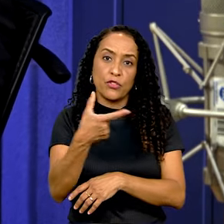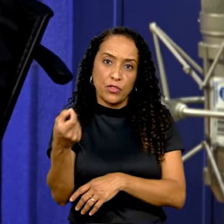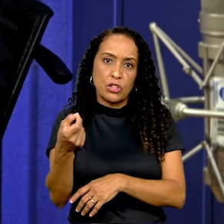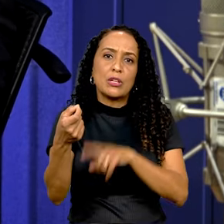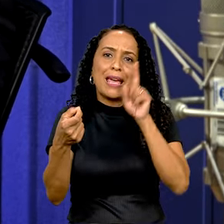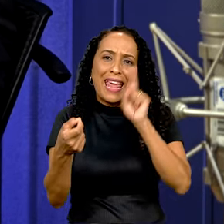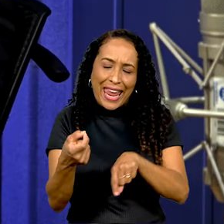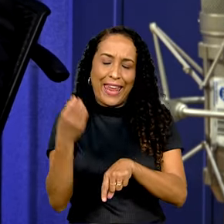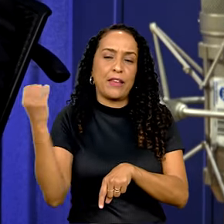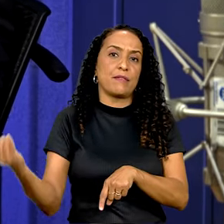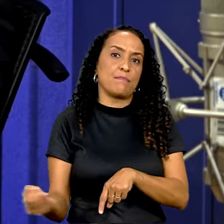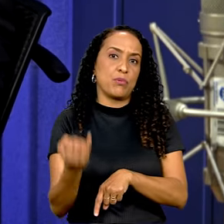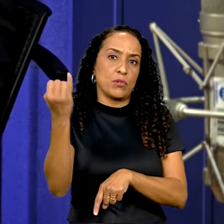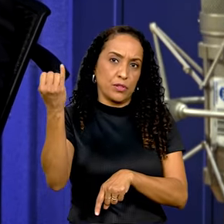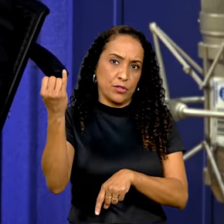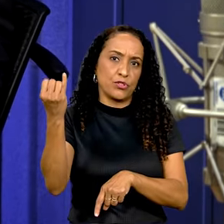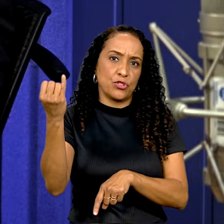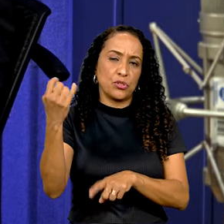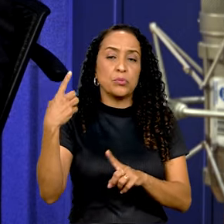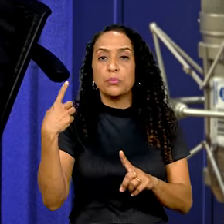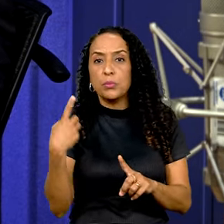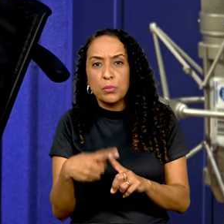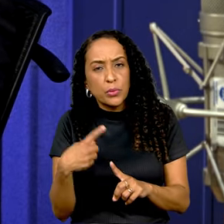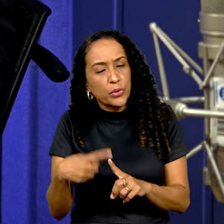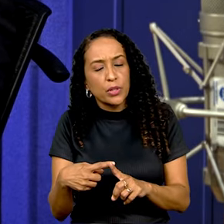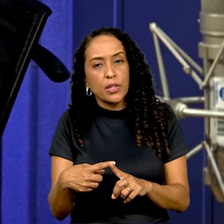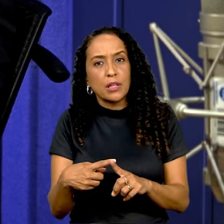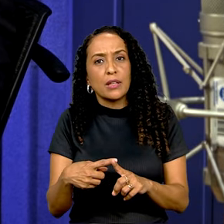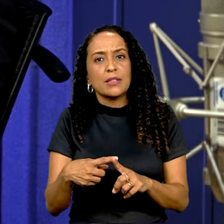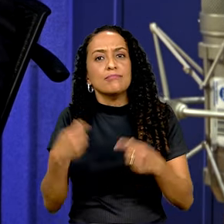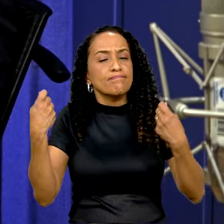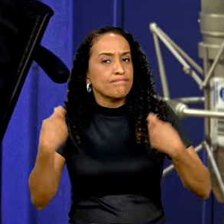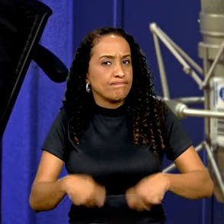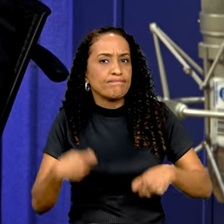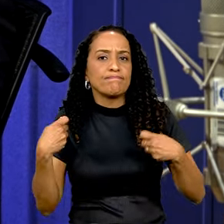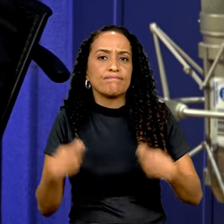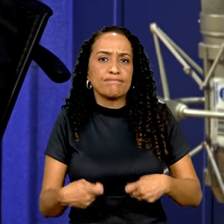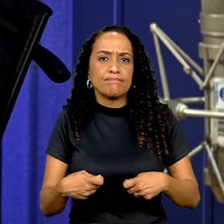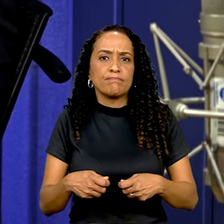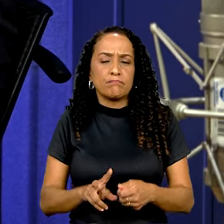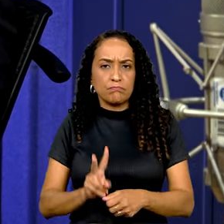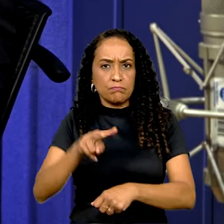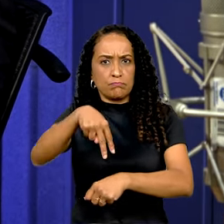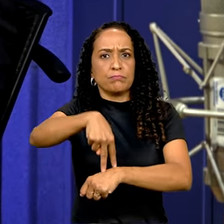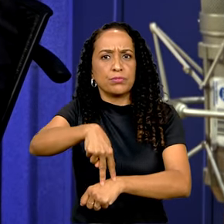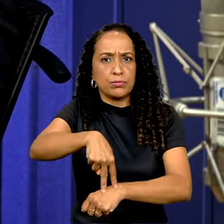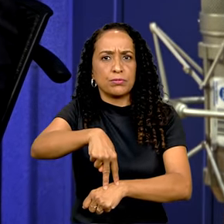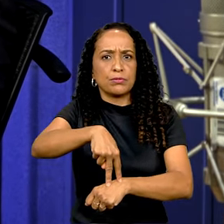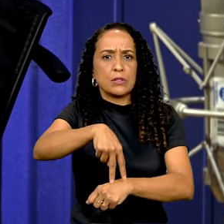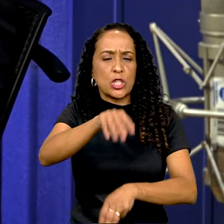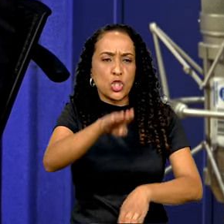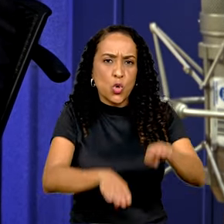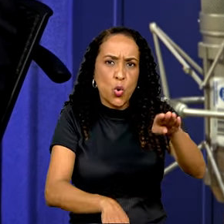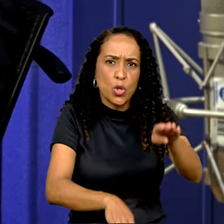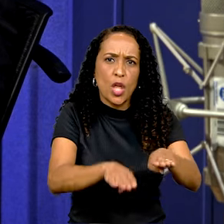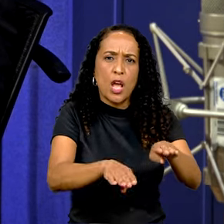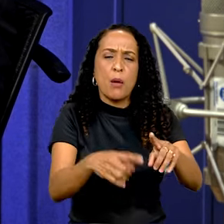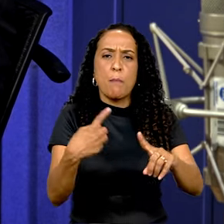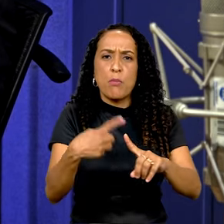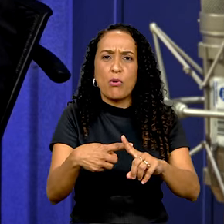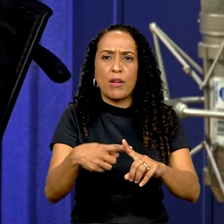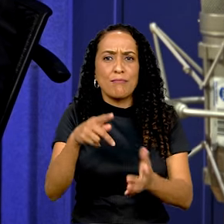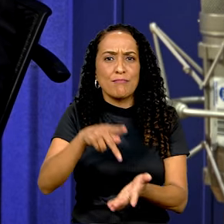G20 ele é de suma importância certo porque eh é necessário enfrentamento da das desigualdades